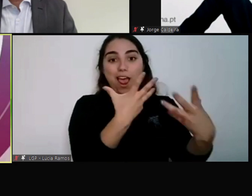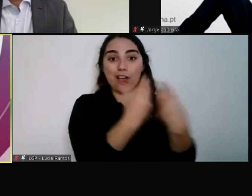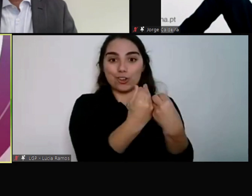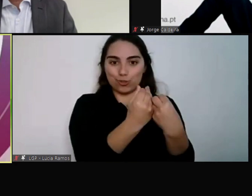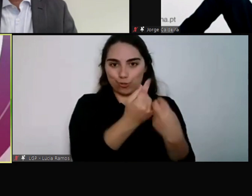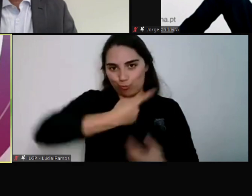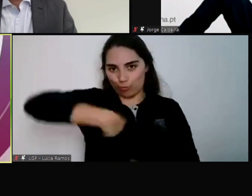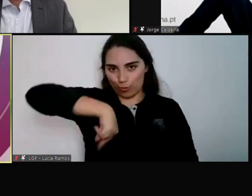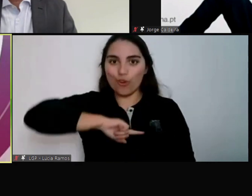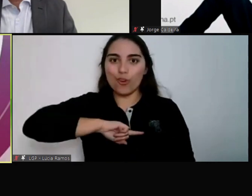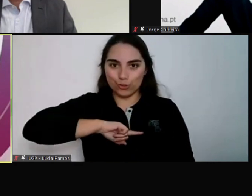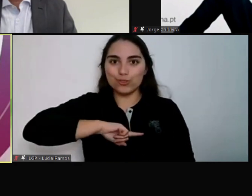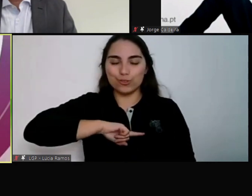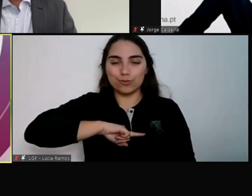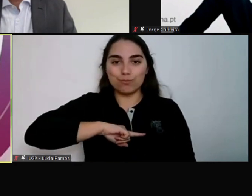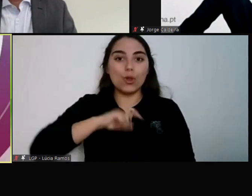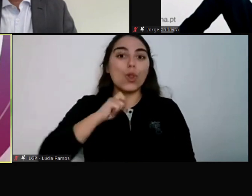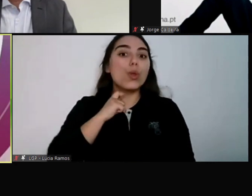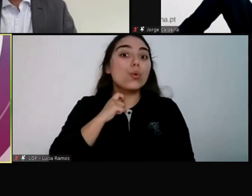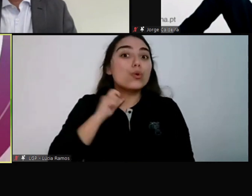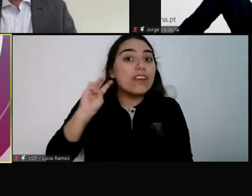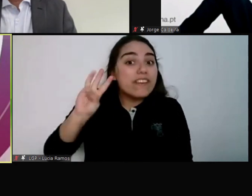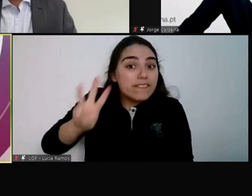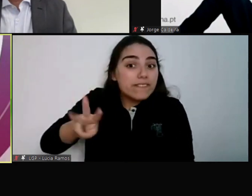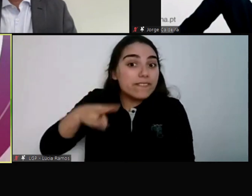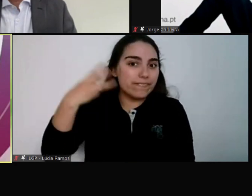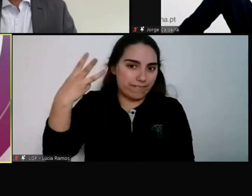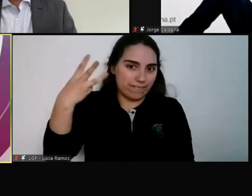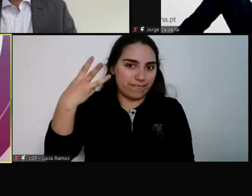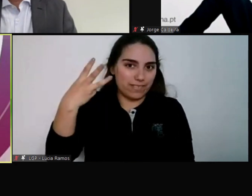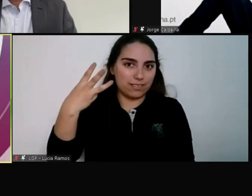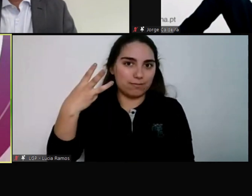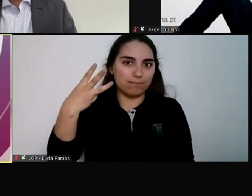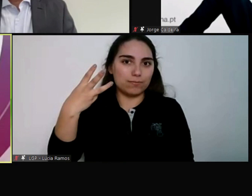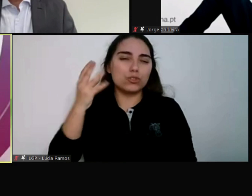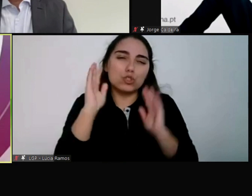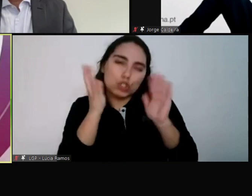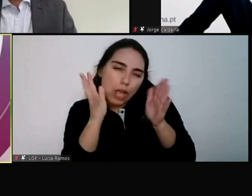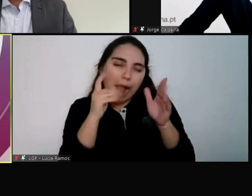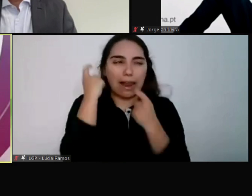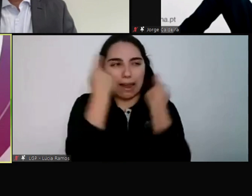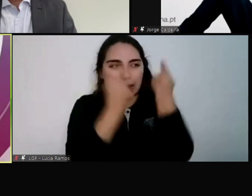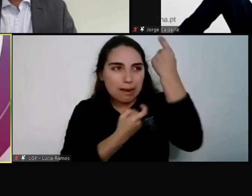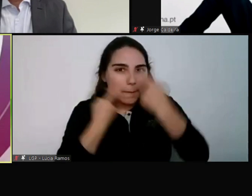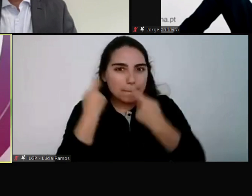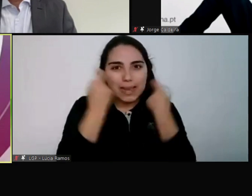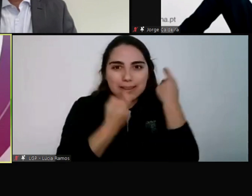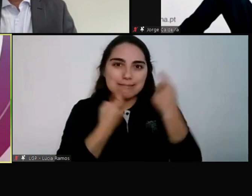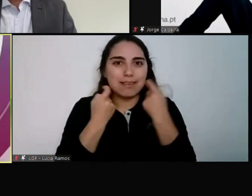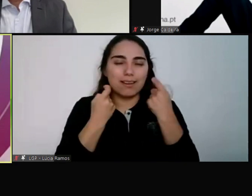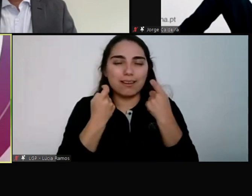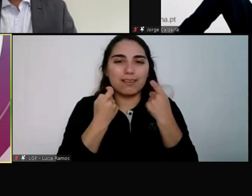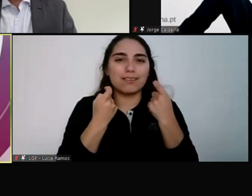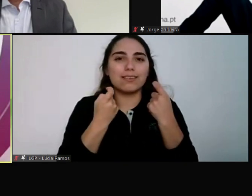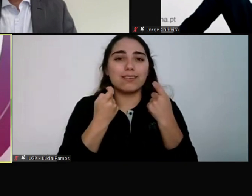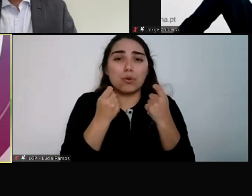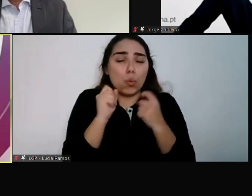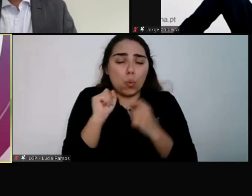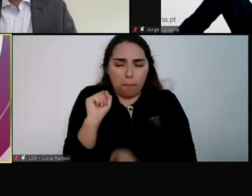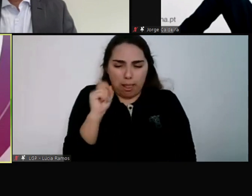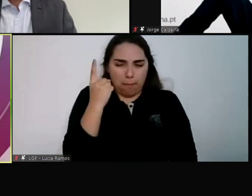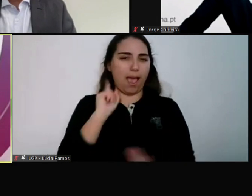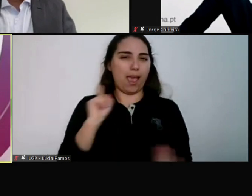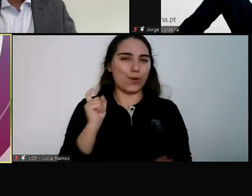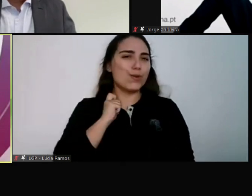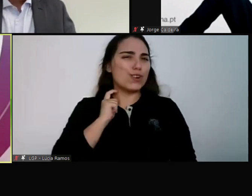mini-cursos de Data Science, de literacia de dados, que já estão a ser desenhados e pensados como os primeiros de vários percursos, não são só 3 cursos,